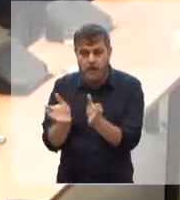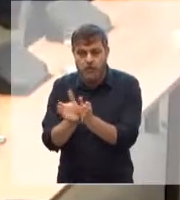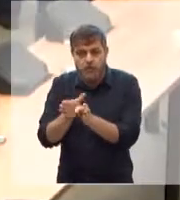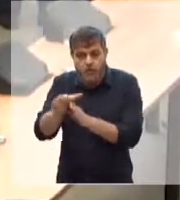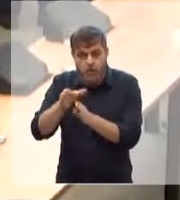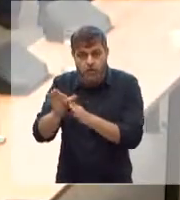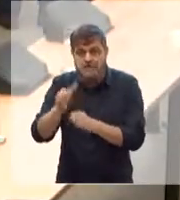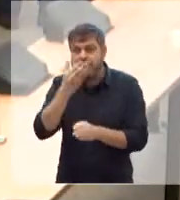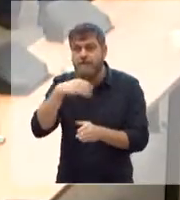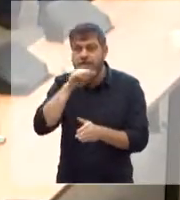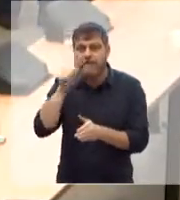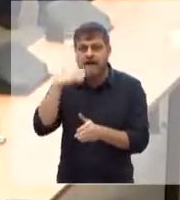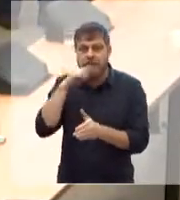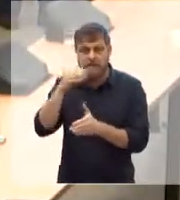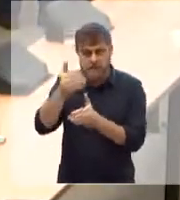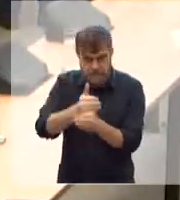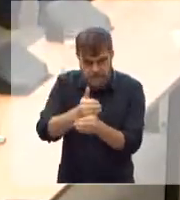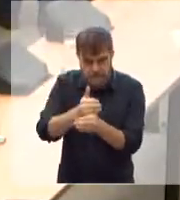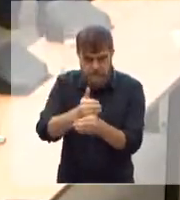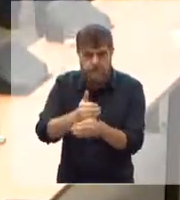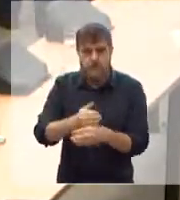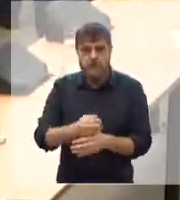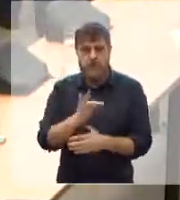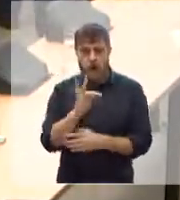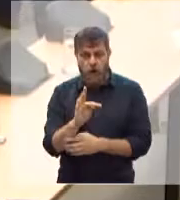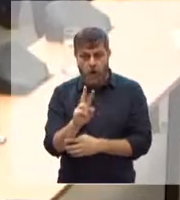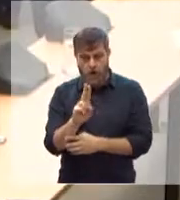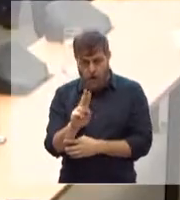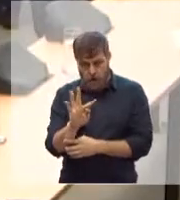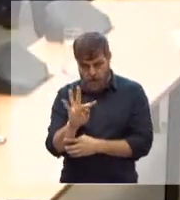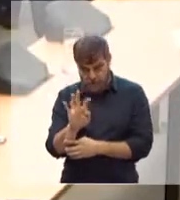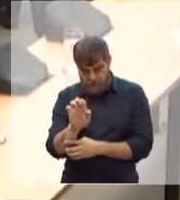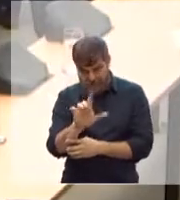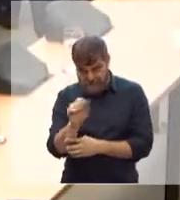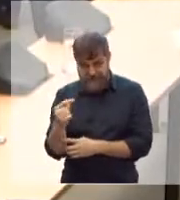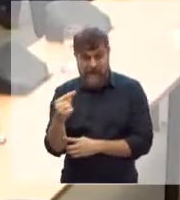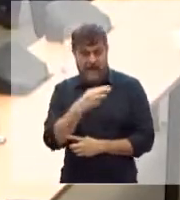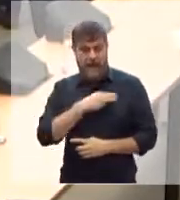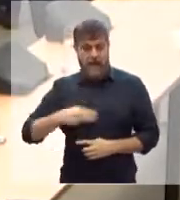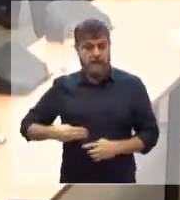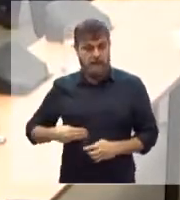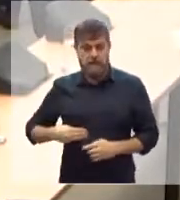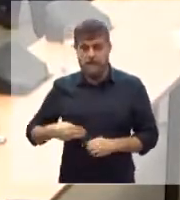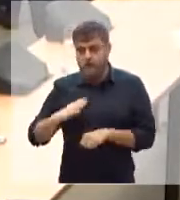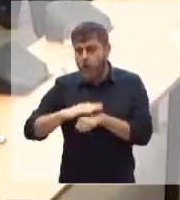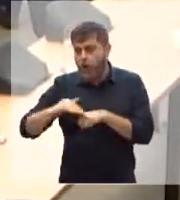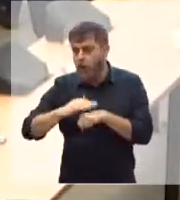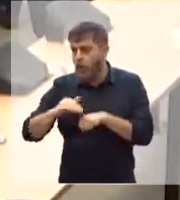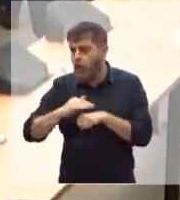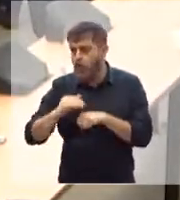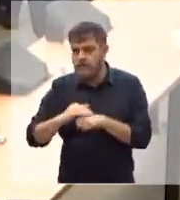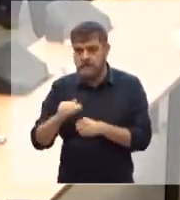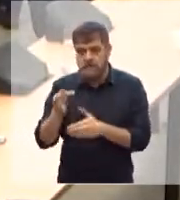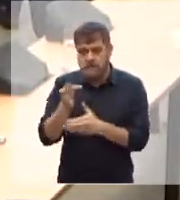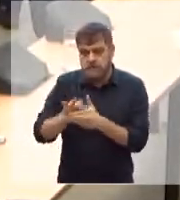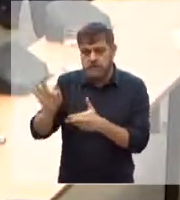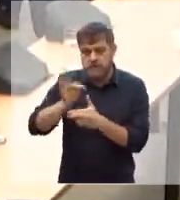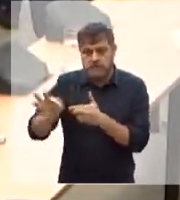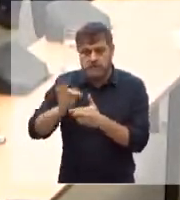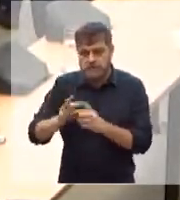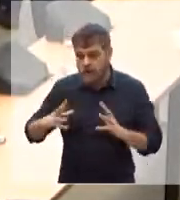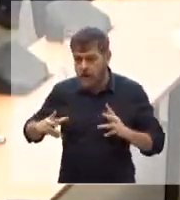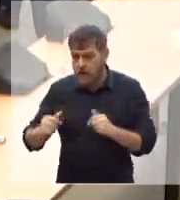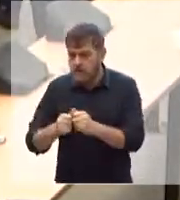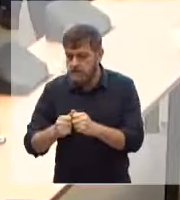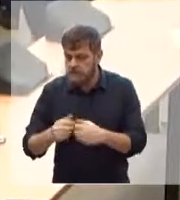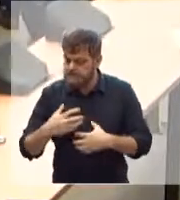porque depois, conversando com os conselheiros aqui tutelares da nossa cidade, todos foram unânimes, dizendo que nunca tinham